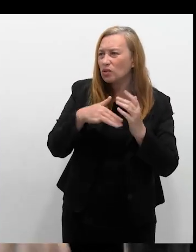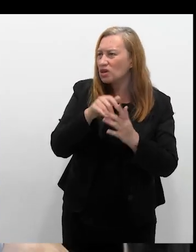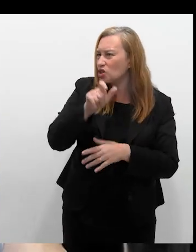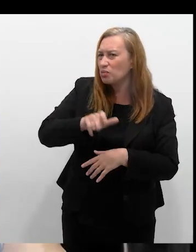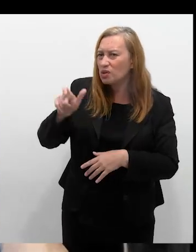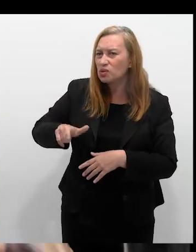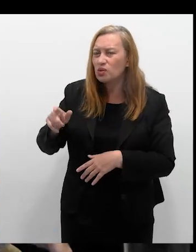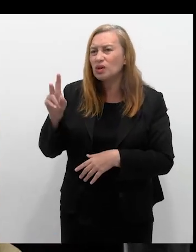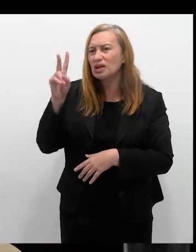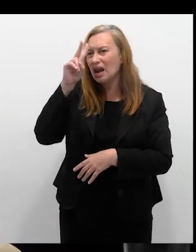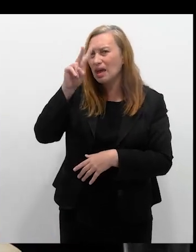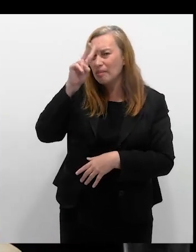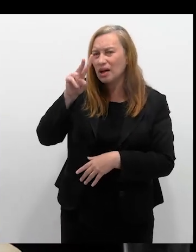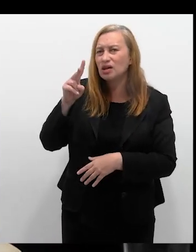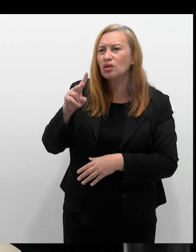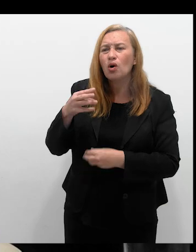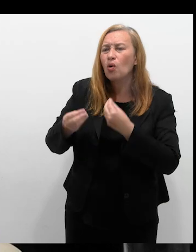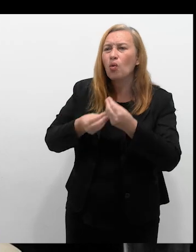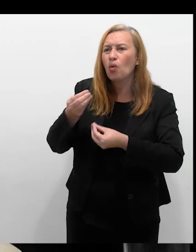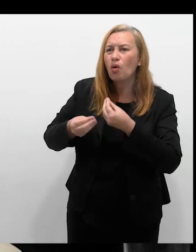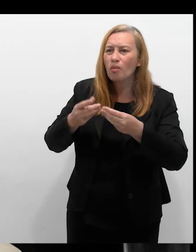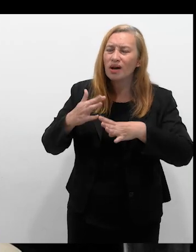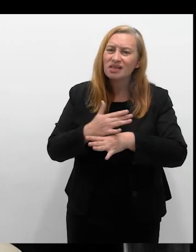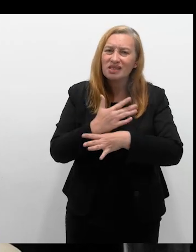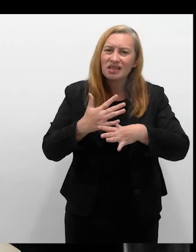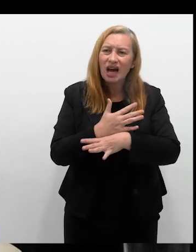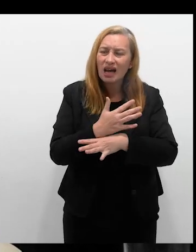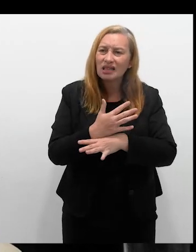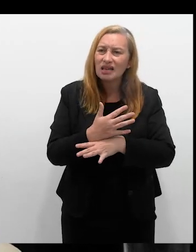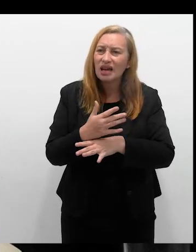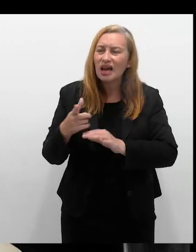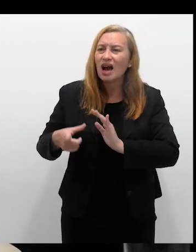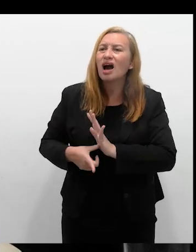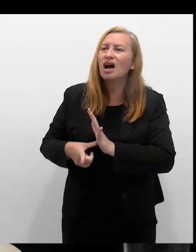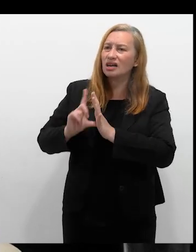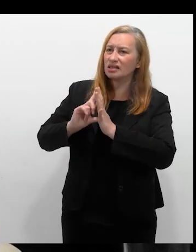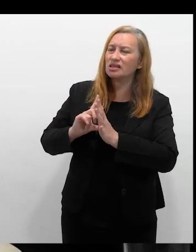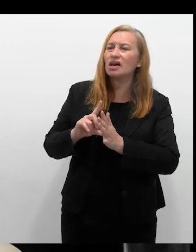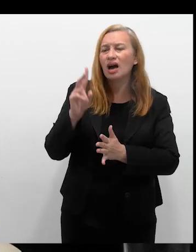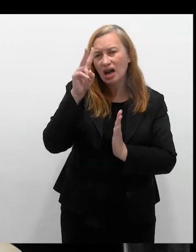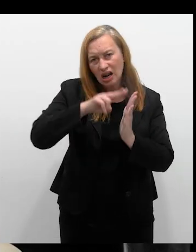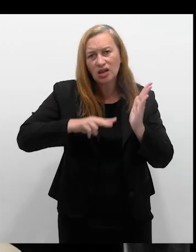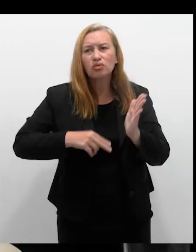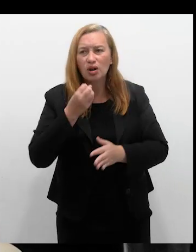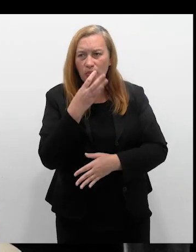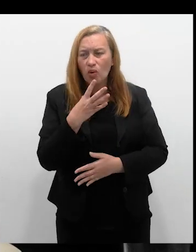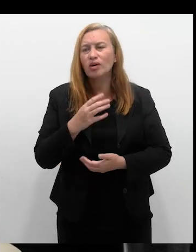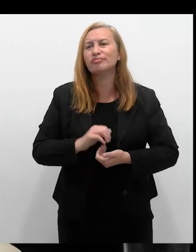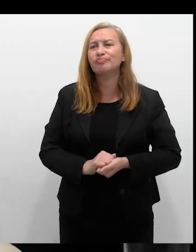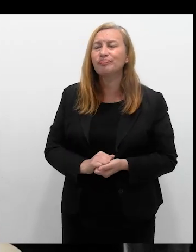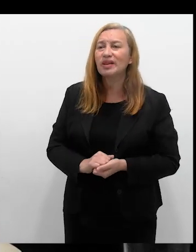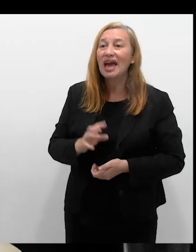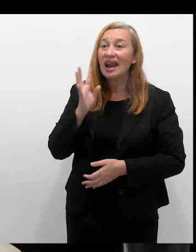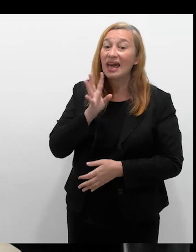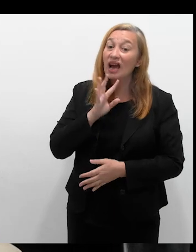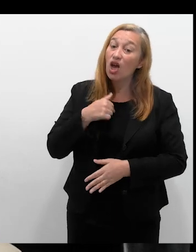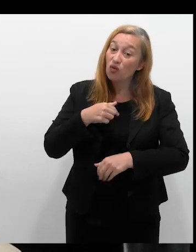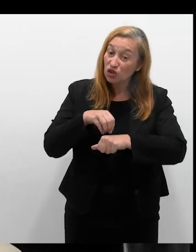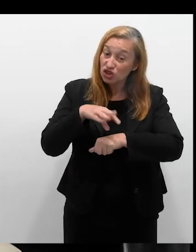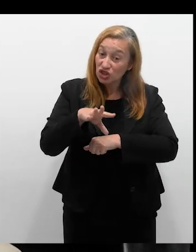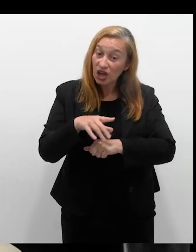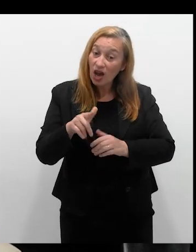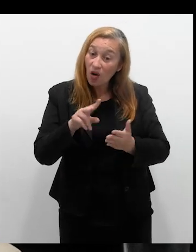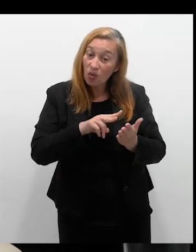Rio Grande do Sul foi terrível para todo mundo que estava lá. Então, tá mexendo bastante comigo, mas eu acho que é uma leitura bem interessante, assim, uma